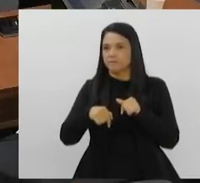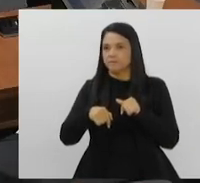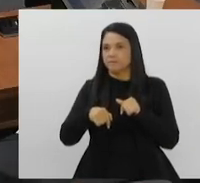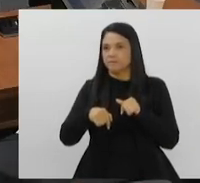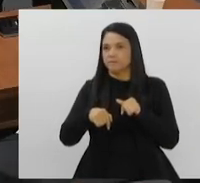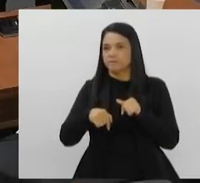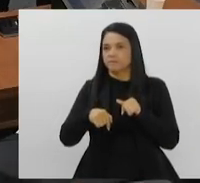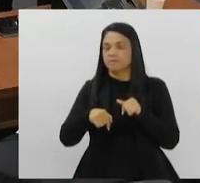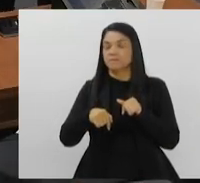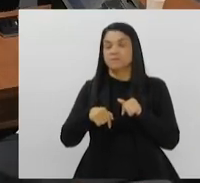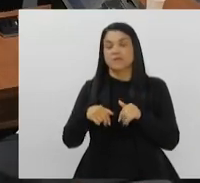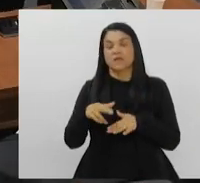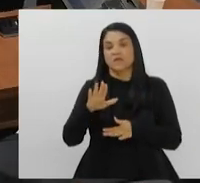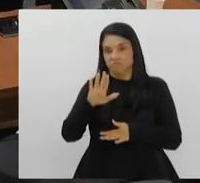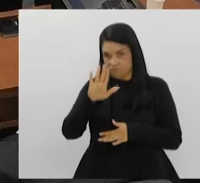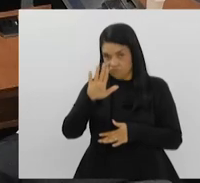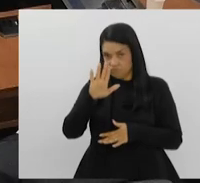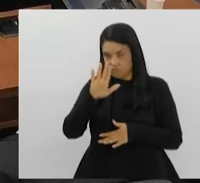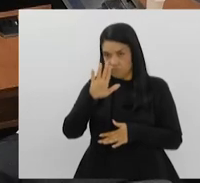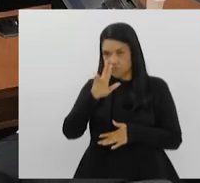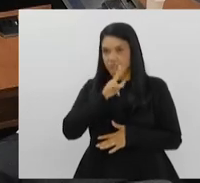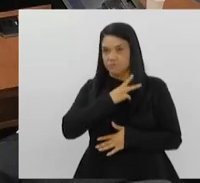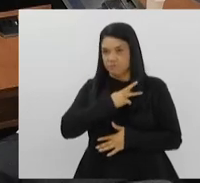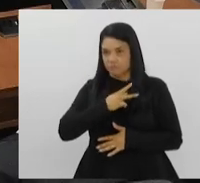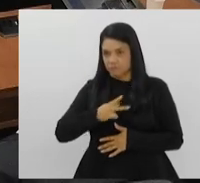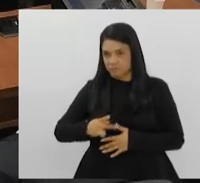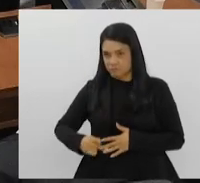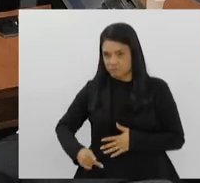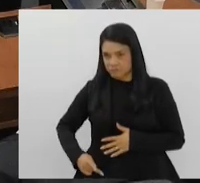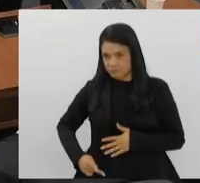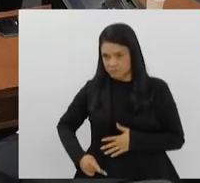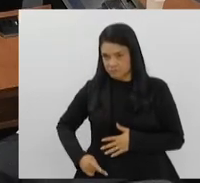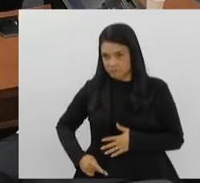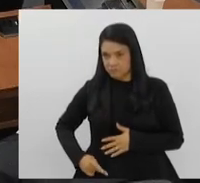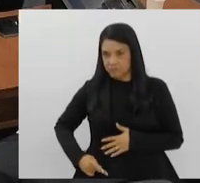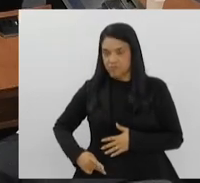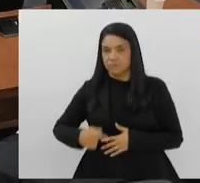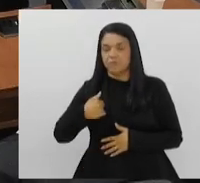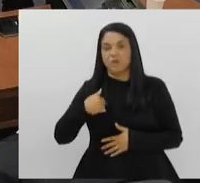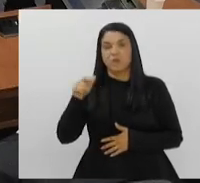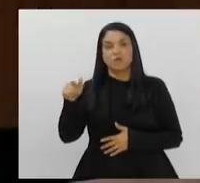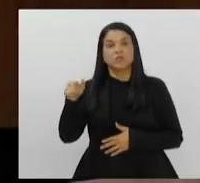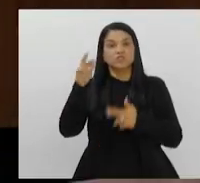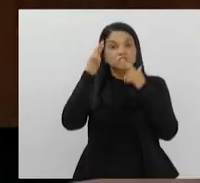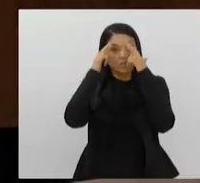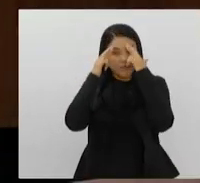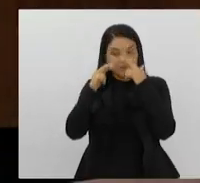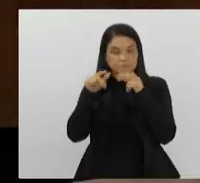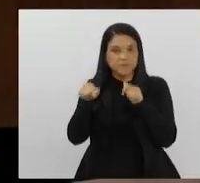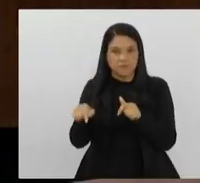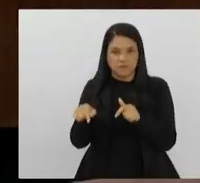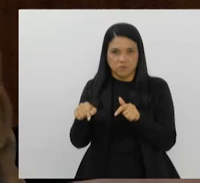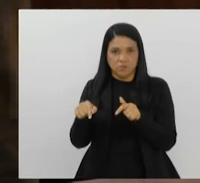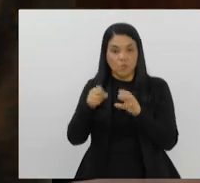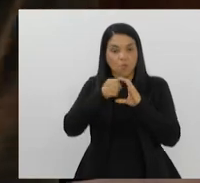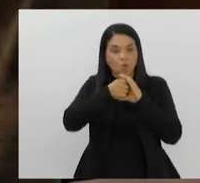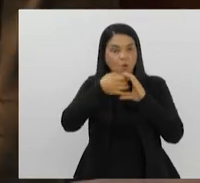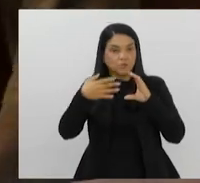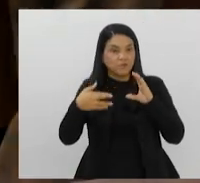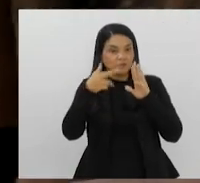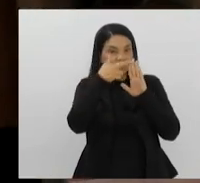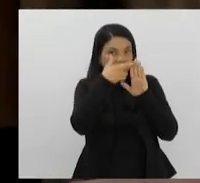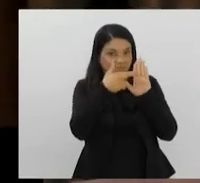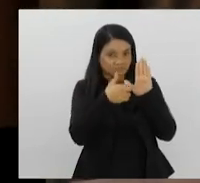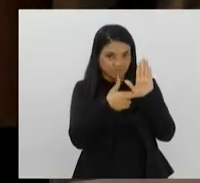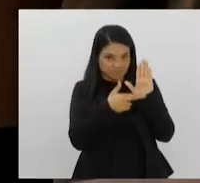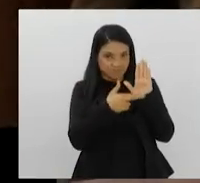Inclusive, podemos falar, senhor presidente. Ele está se descontrolando. Inclusive no que diz respeito ao aspecto regimental.